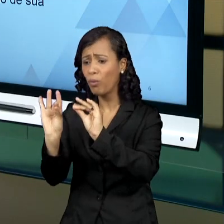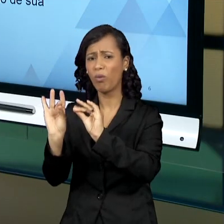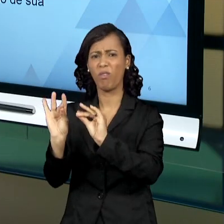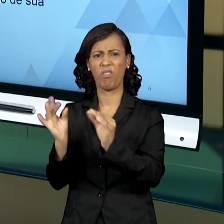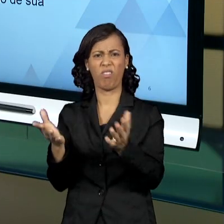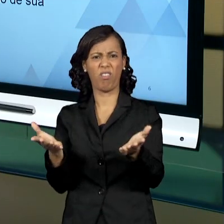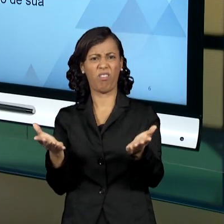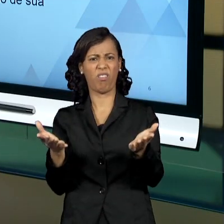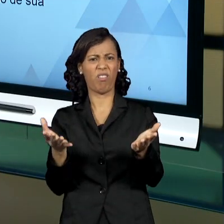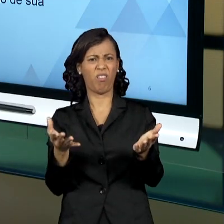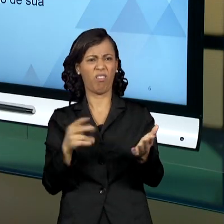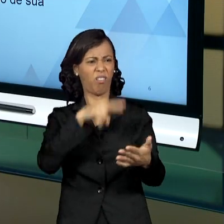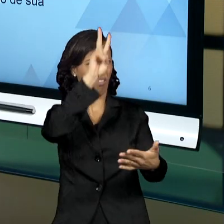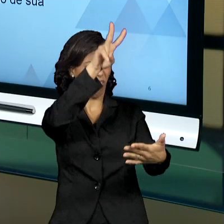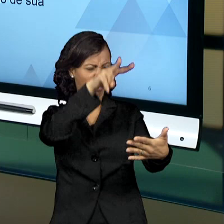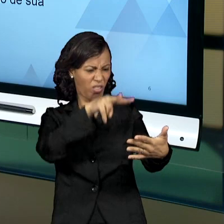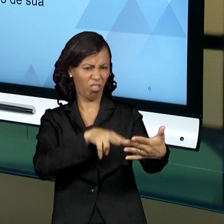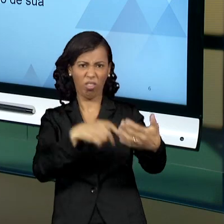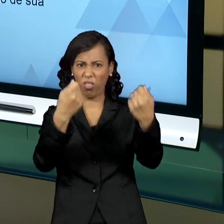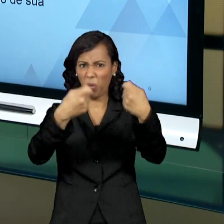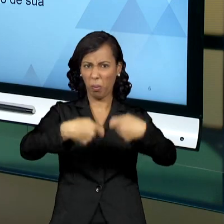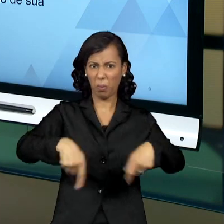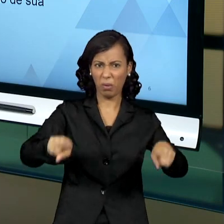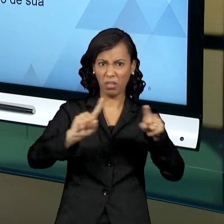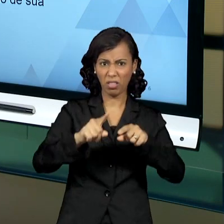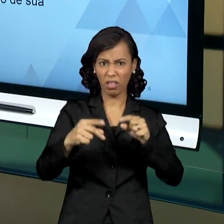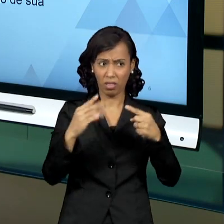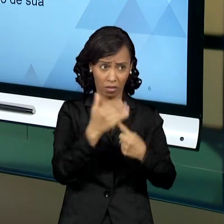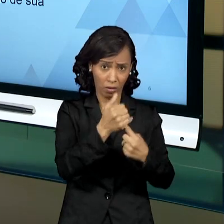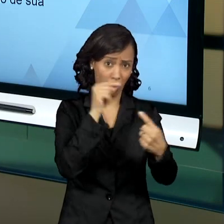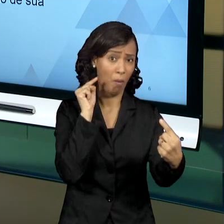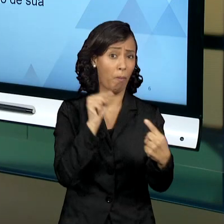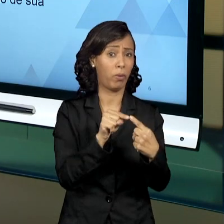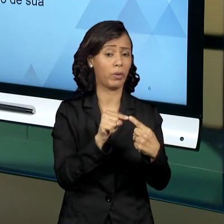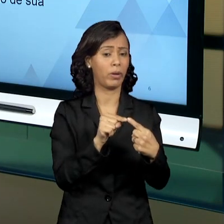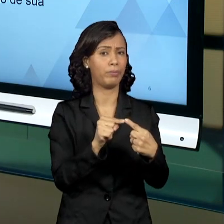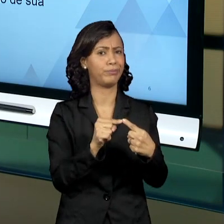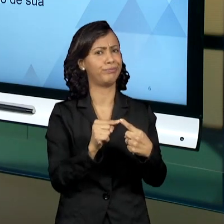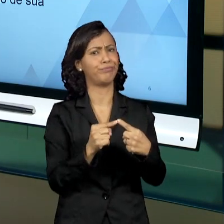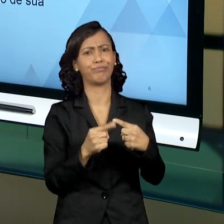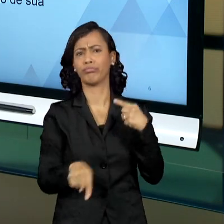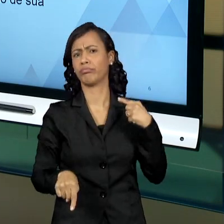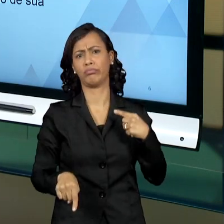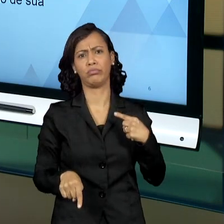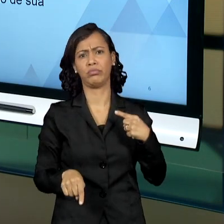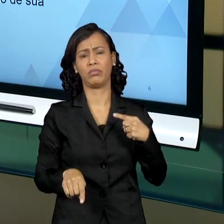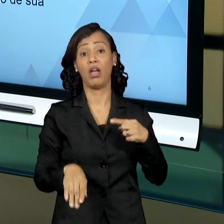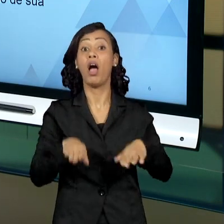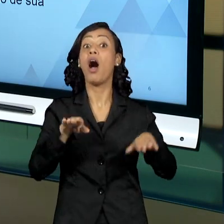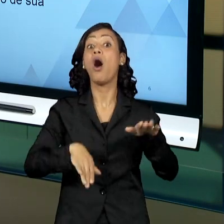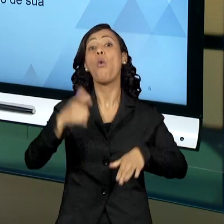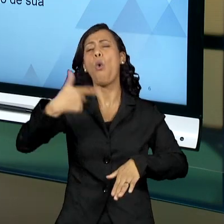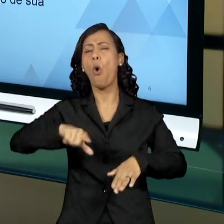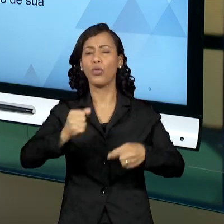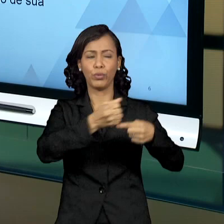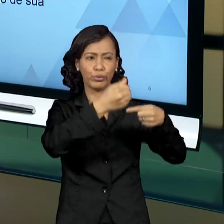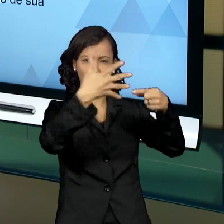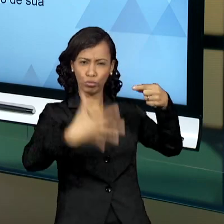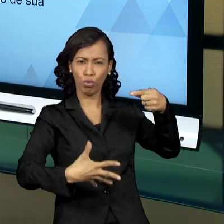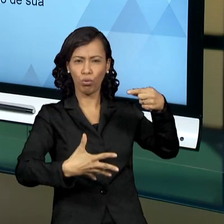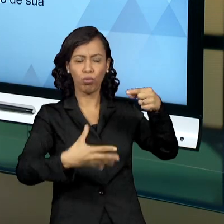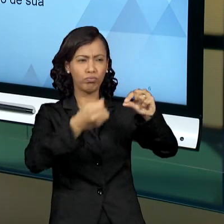tem noção. Na realidade, às vezes ele aprendeu a fazer buscas. Ele digita no Google, por